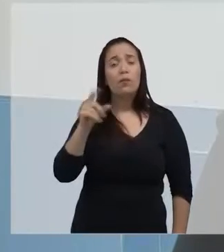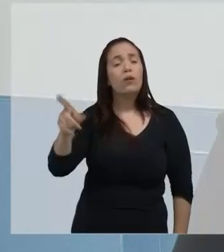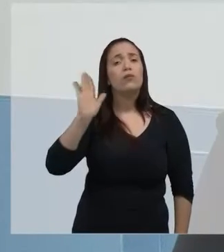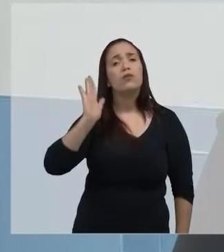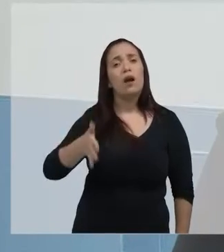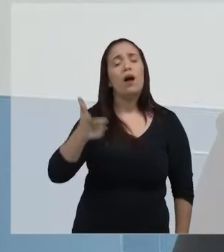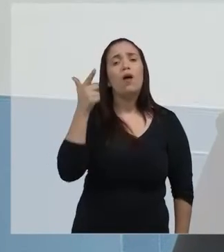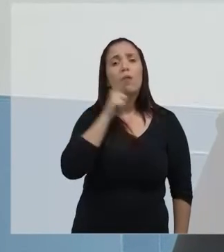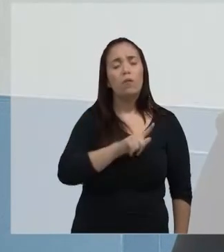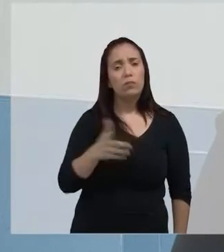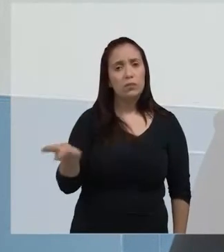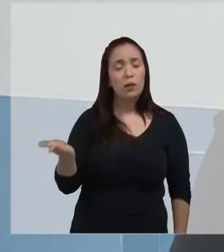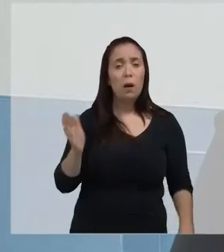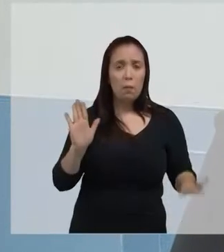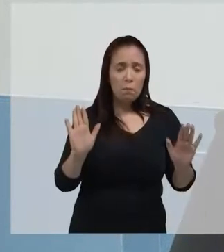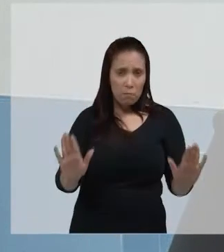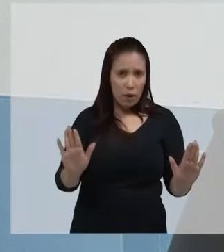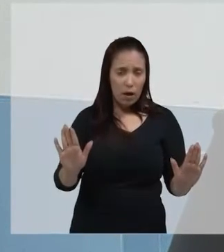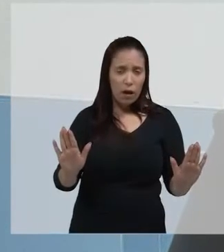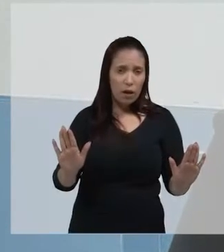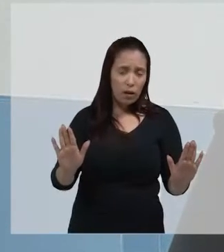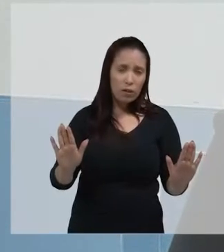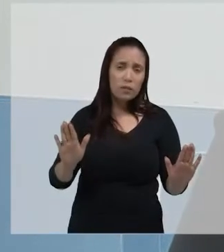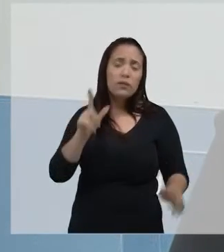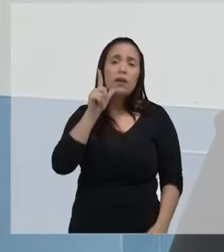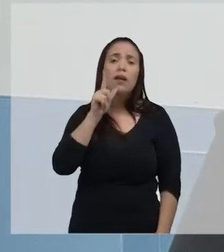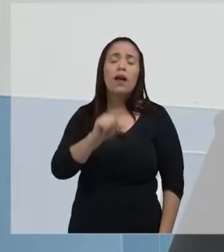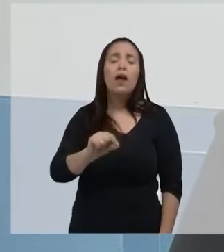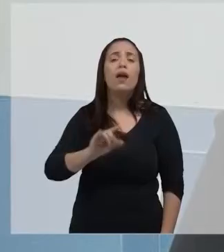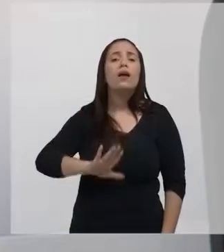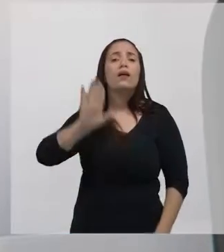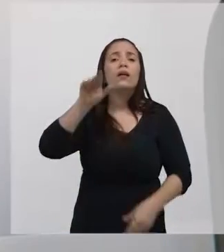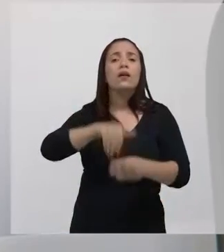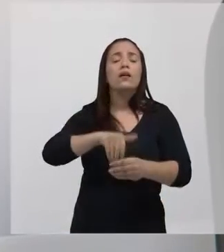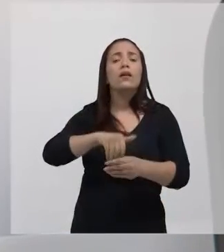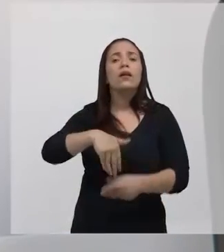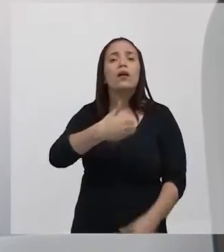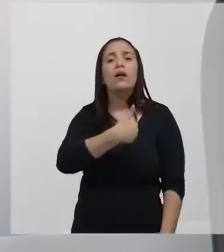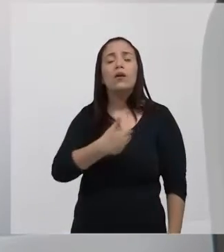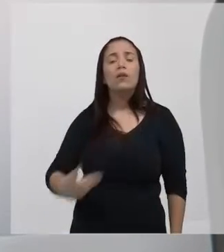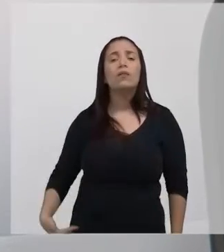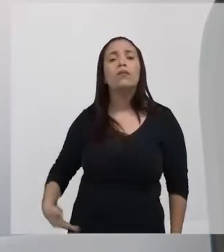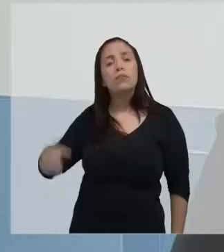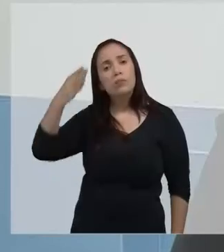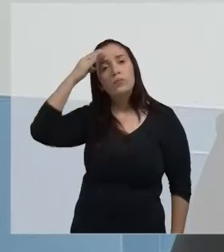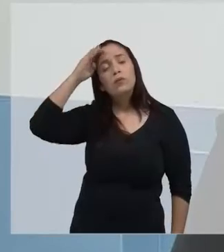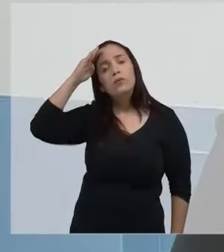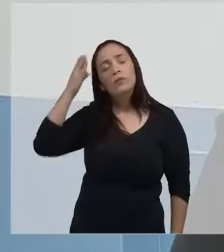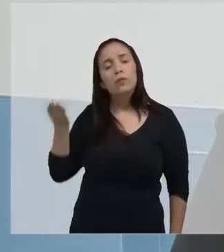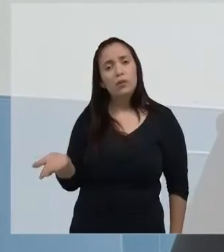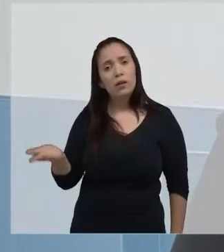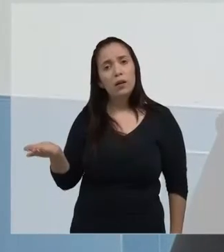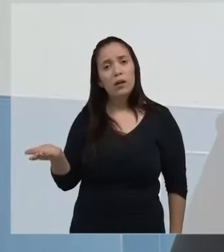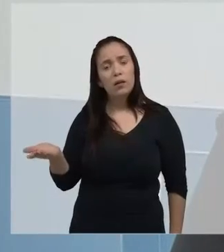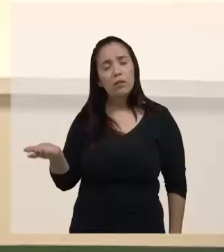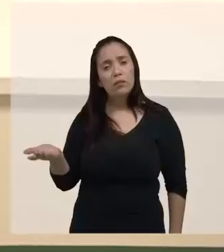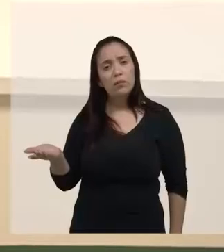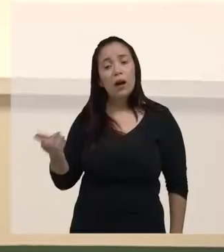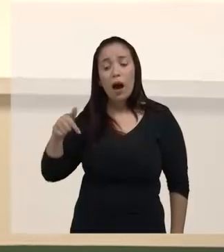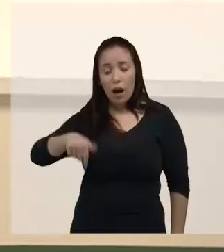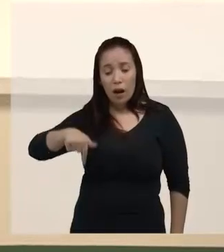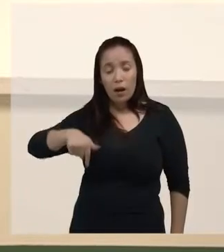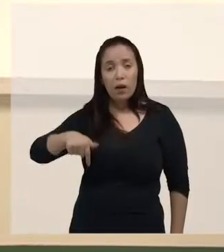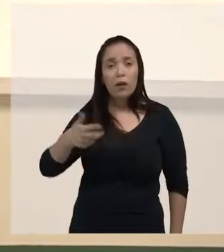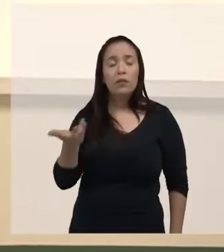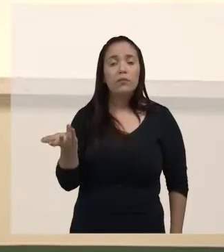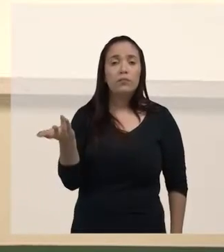Senado, se o outro chegar. Aqui, Carlinhos. Agora, quem é o candidato a governador do Bolsonaro, Luiz?